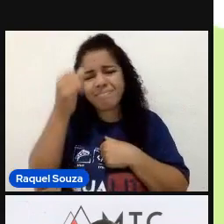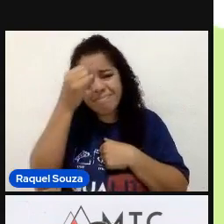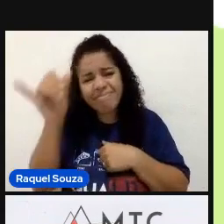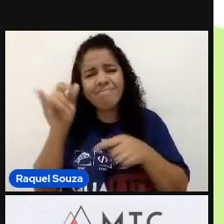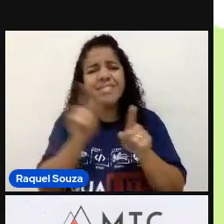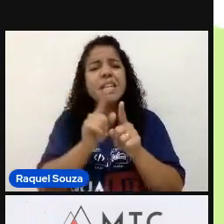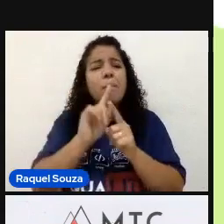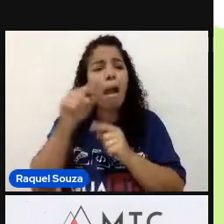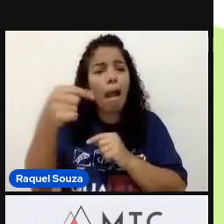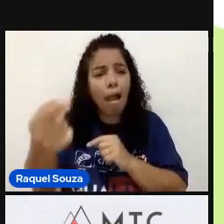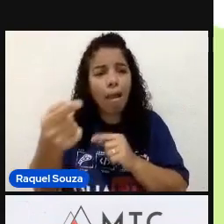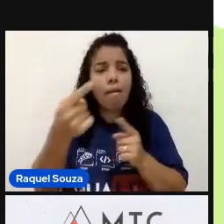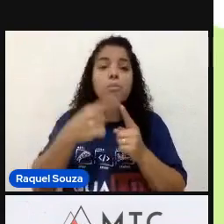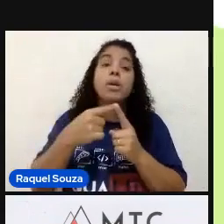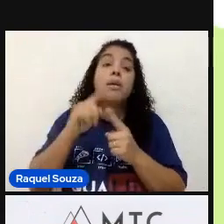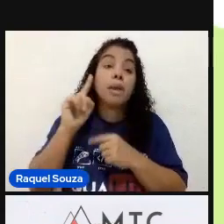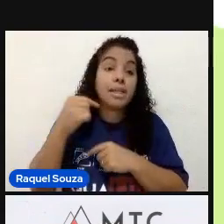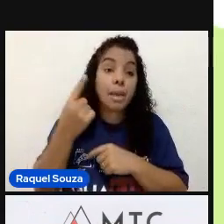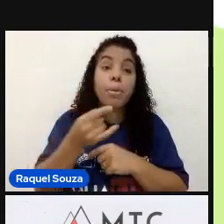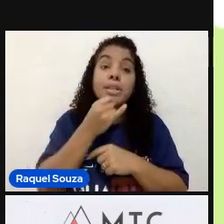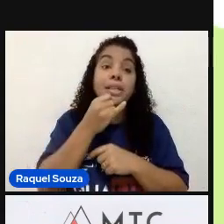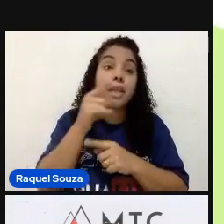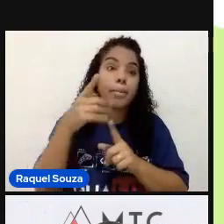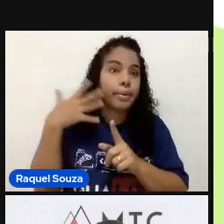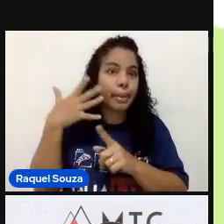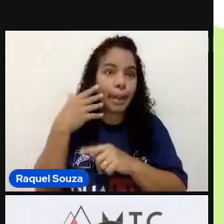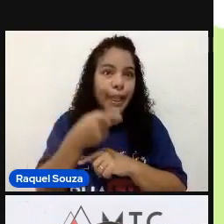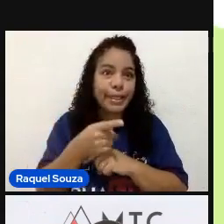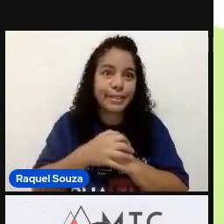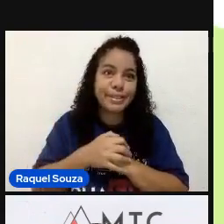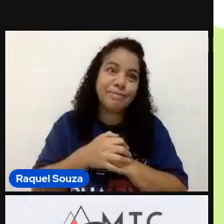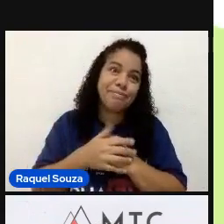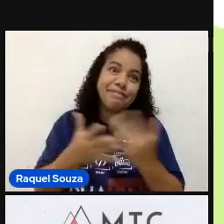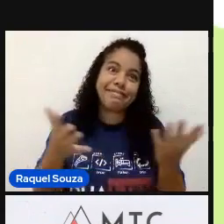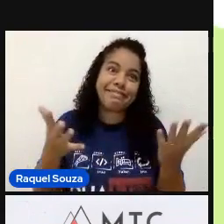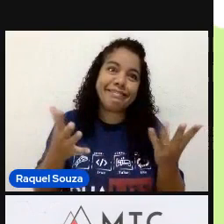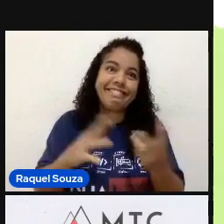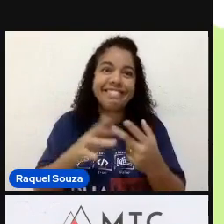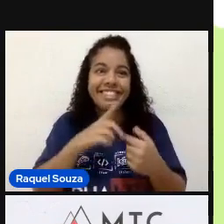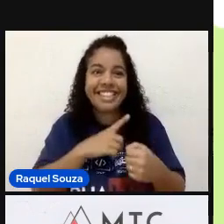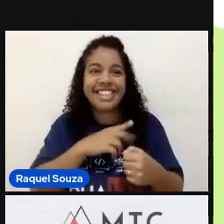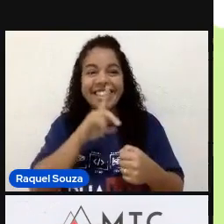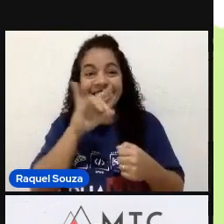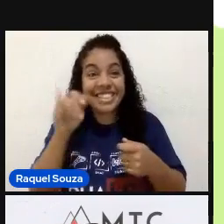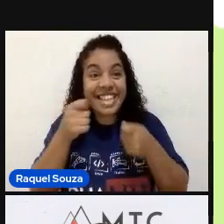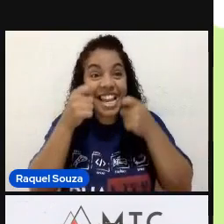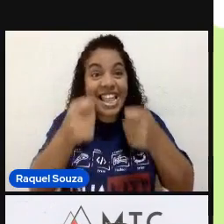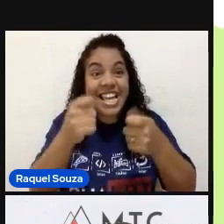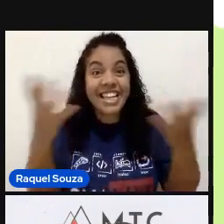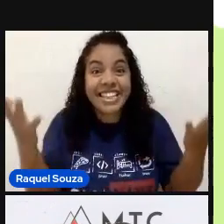para depois, porque quando eu deixo para depois, foi o exemplo da palestra, tinha que ser no dia ali para entregar.